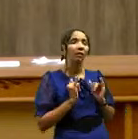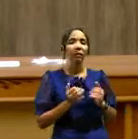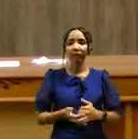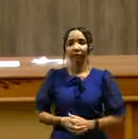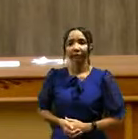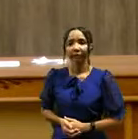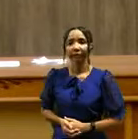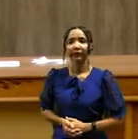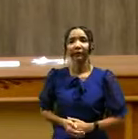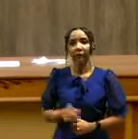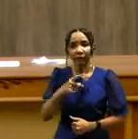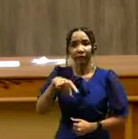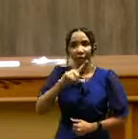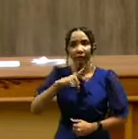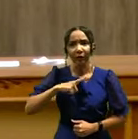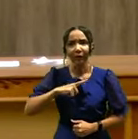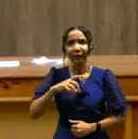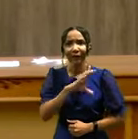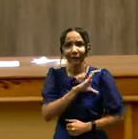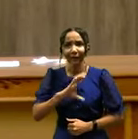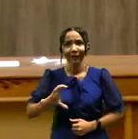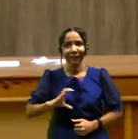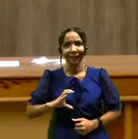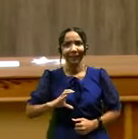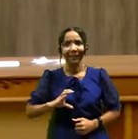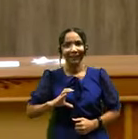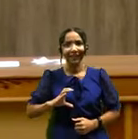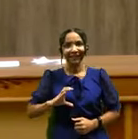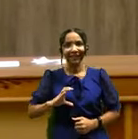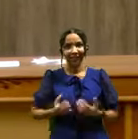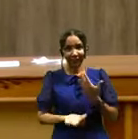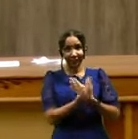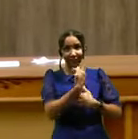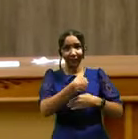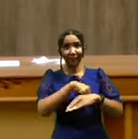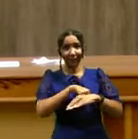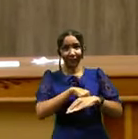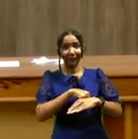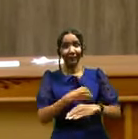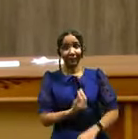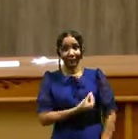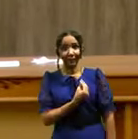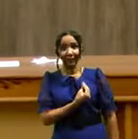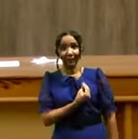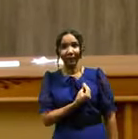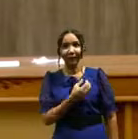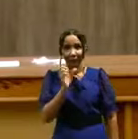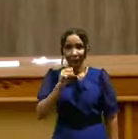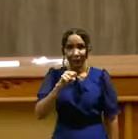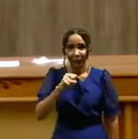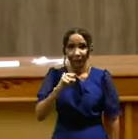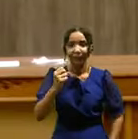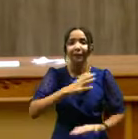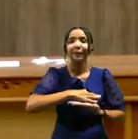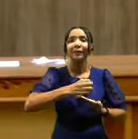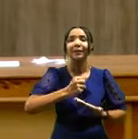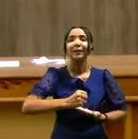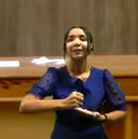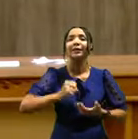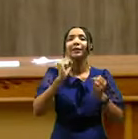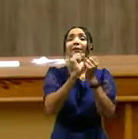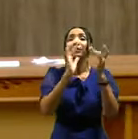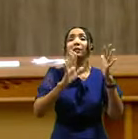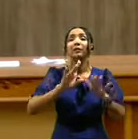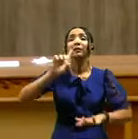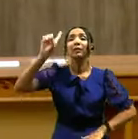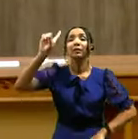qu tem Deus na vida olha para cá irmão falta de respeito é uma coisa tentar atingir a tua fé e tu não reagir é